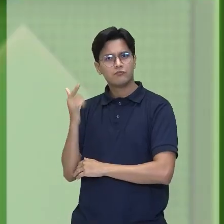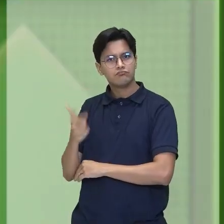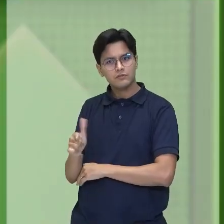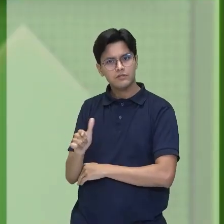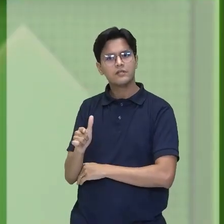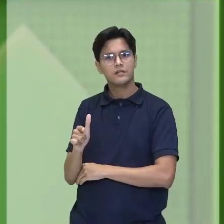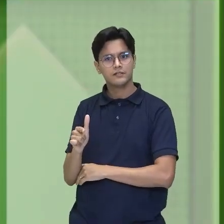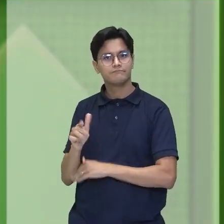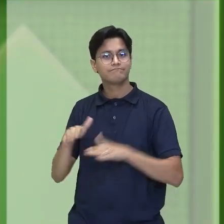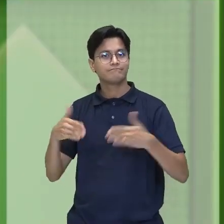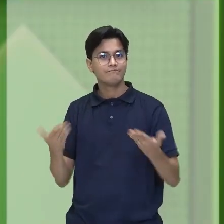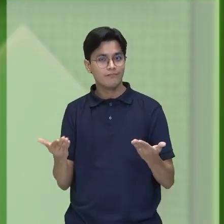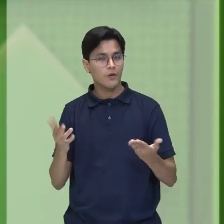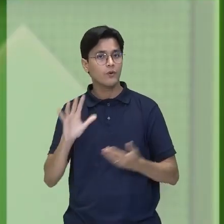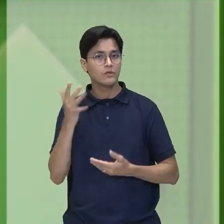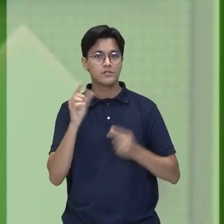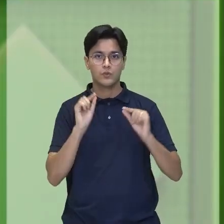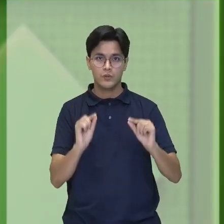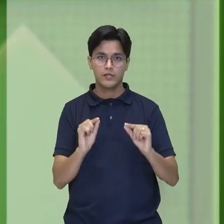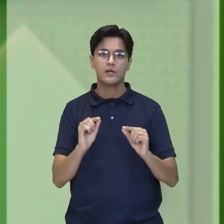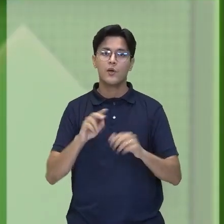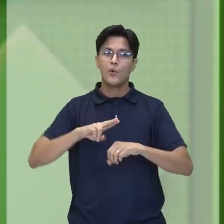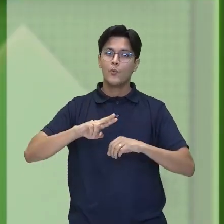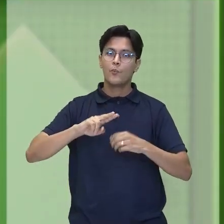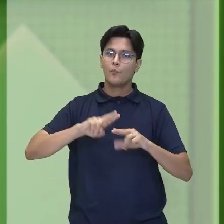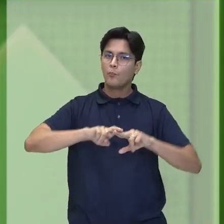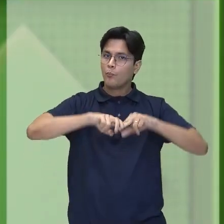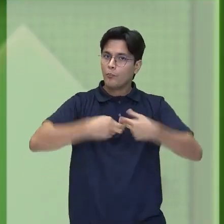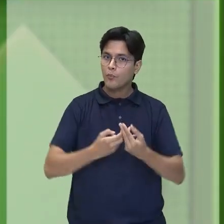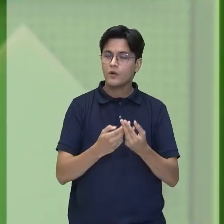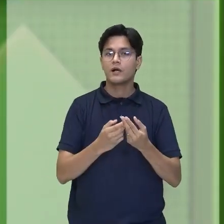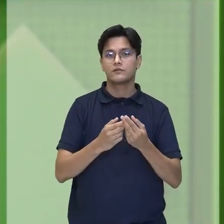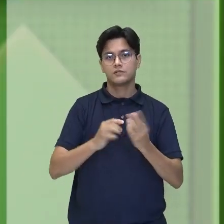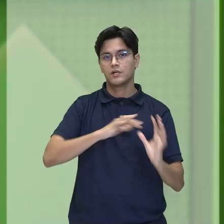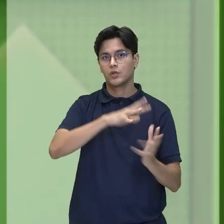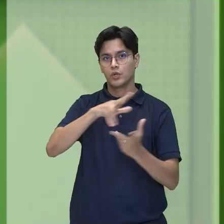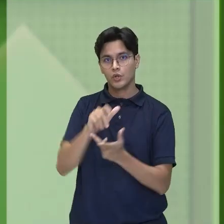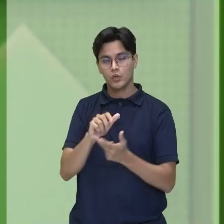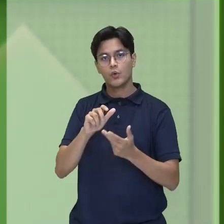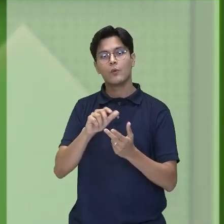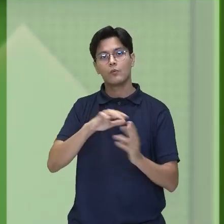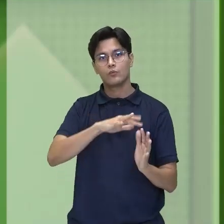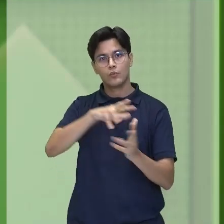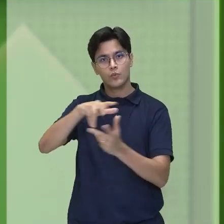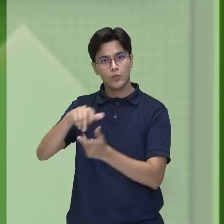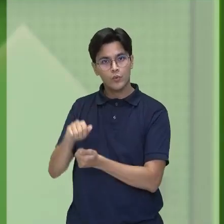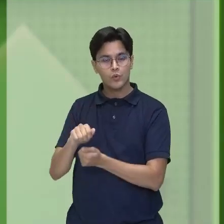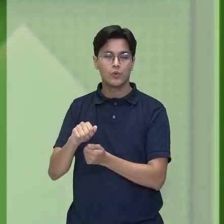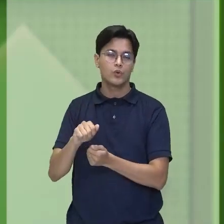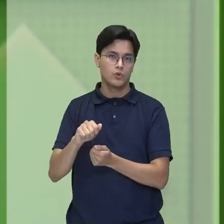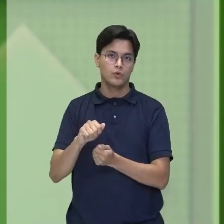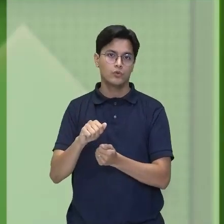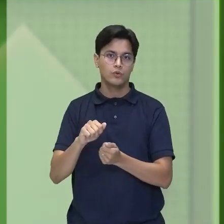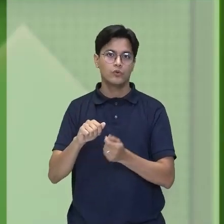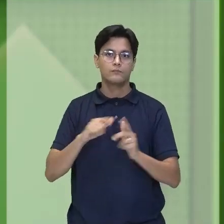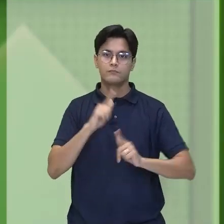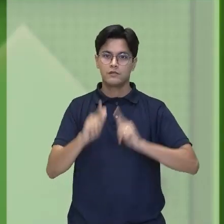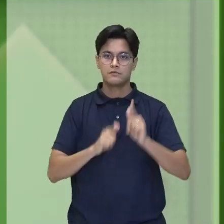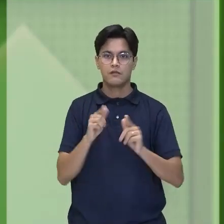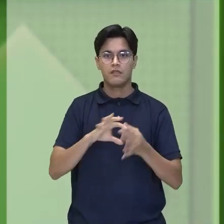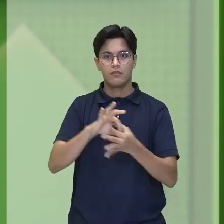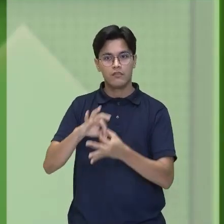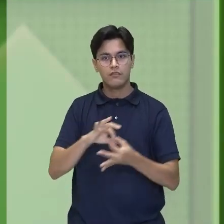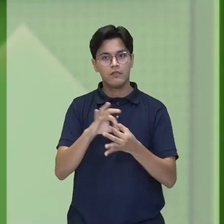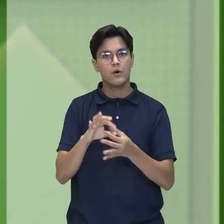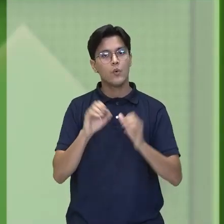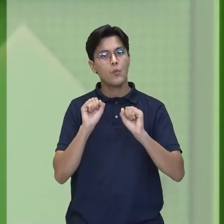haver a globalização, de muitas pessoas transitando de um continente para o outro, pode, então, trazer consigo doenças e espalhar